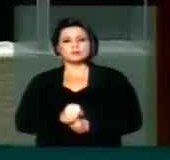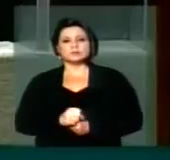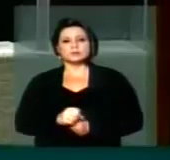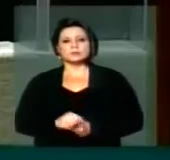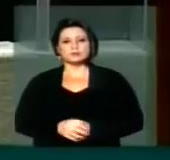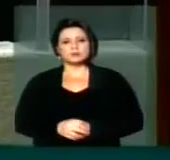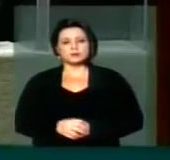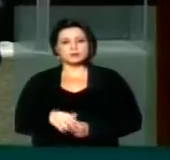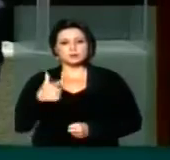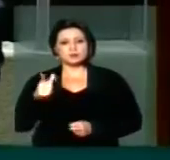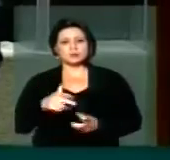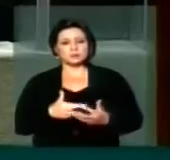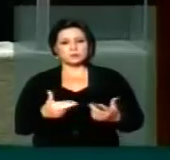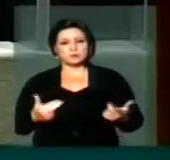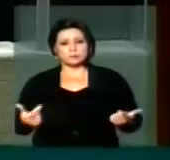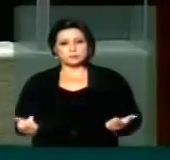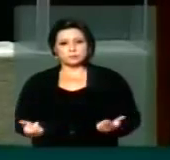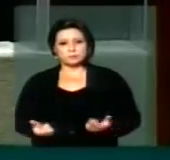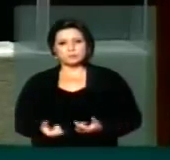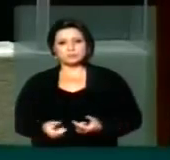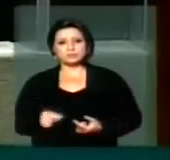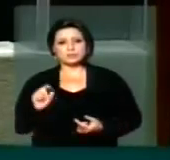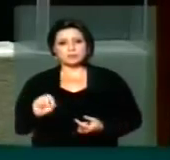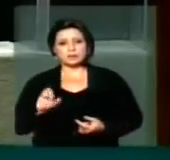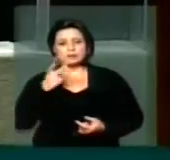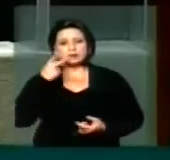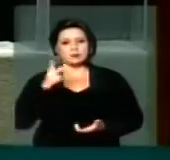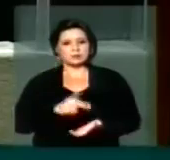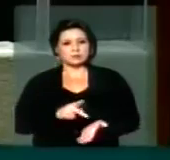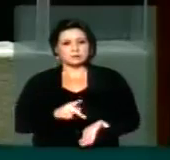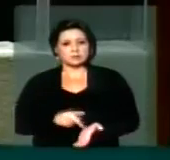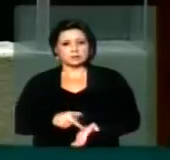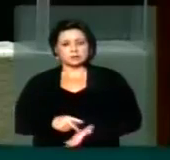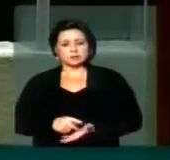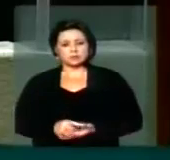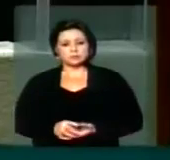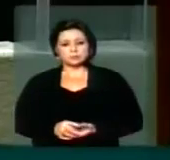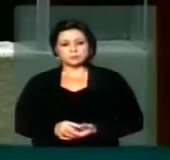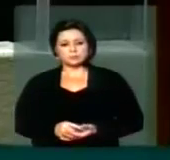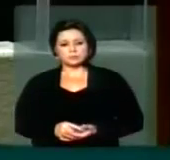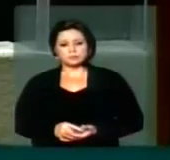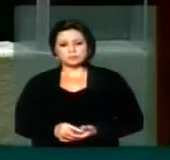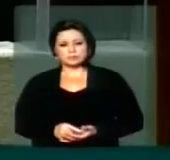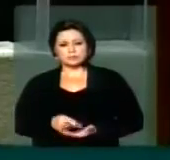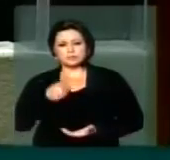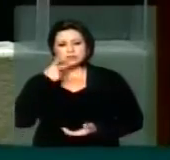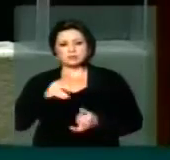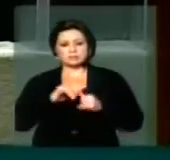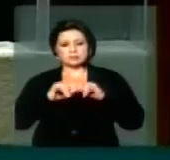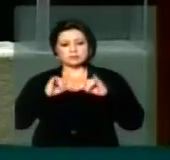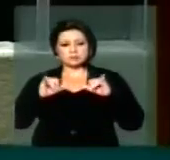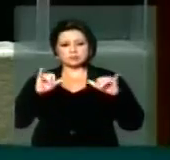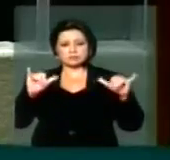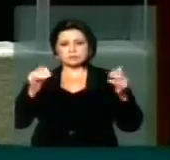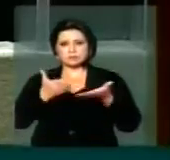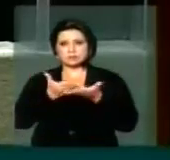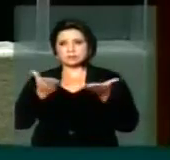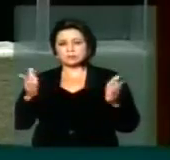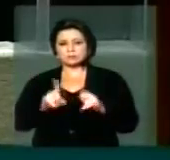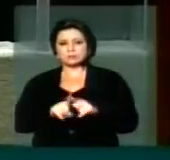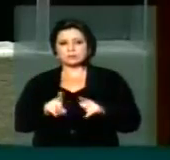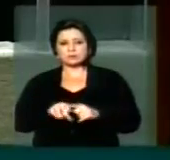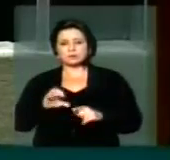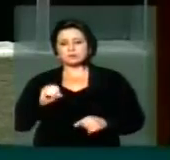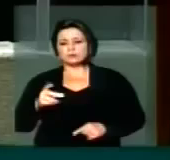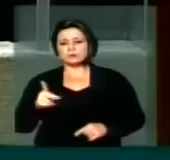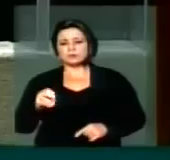do Tesouro, entre outras questões. Essa é a verdade, etc. Então eu queria dizer aos partidos